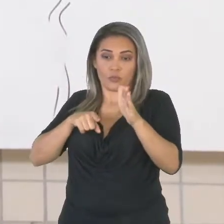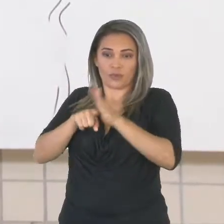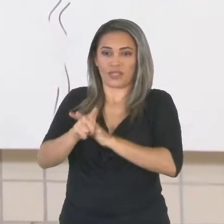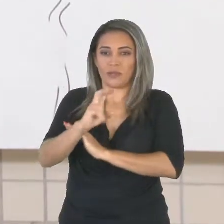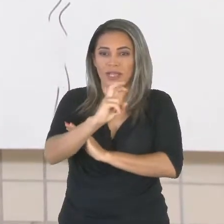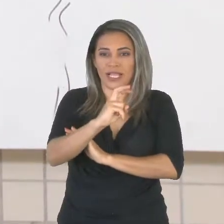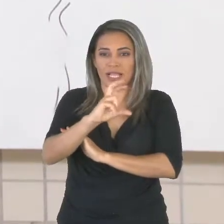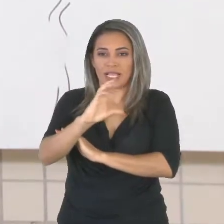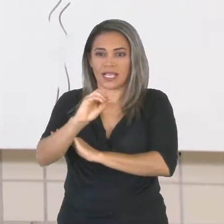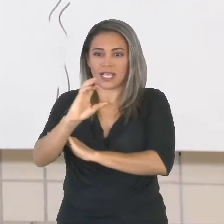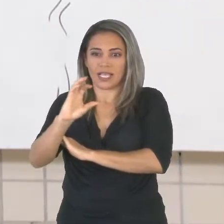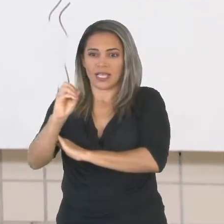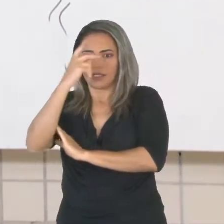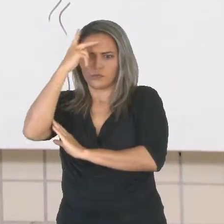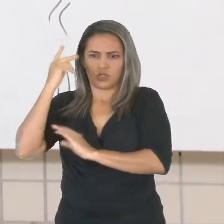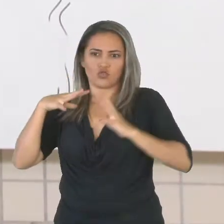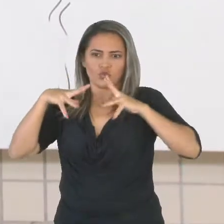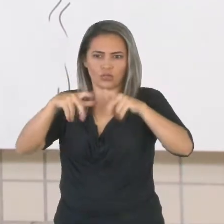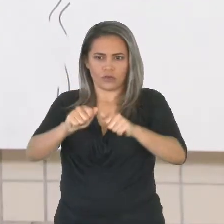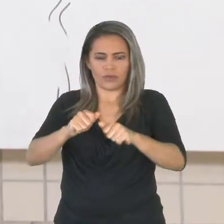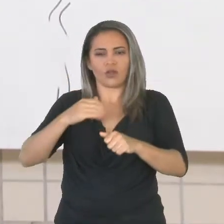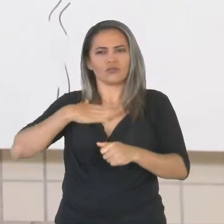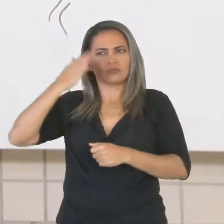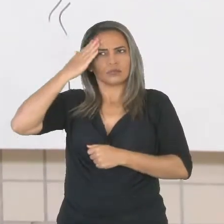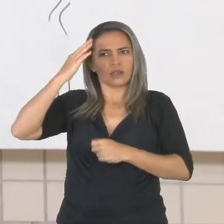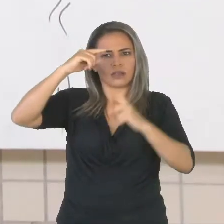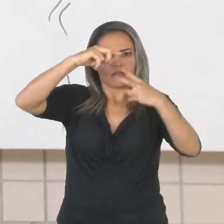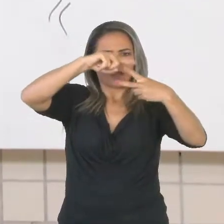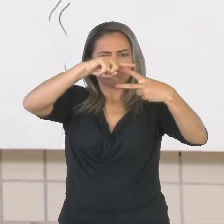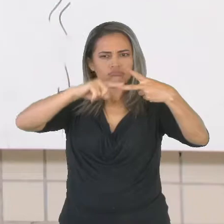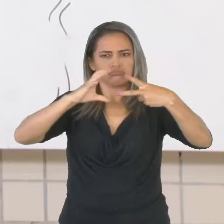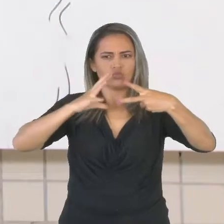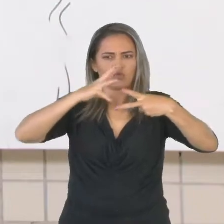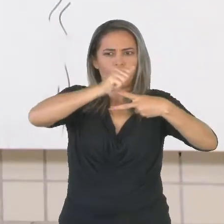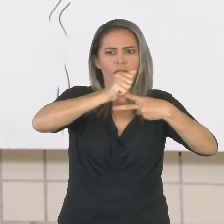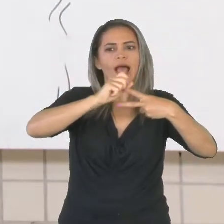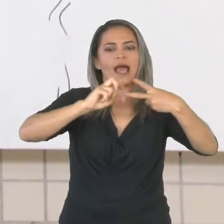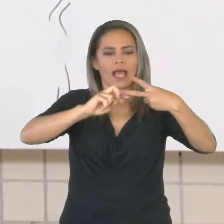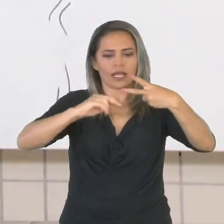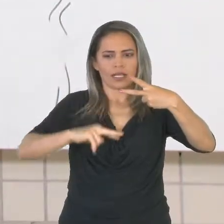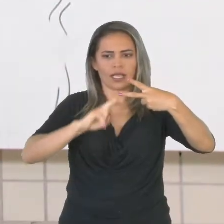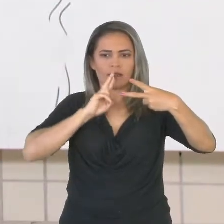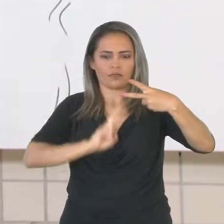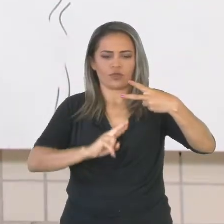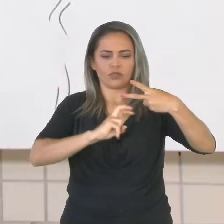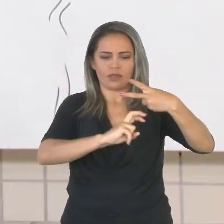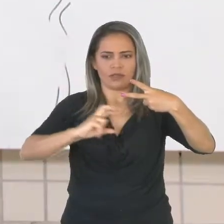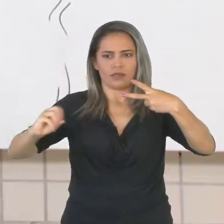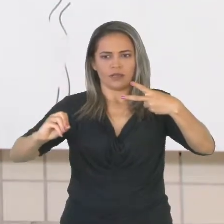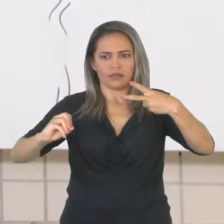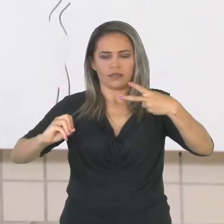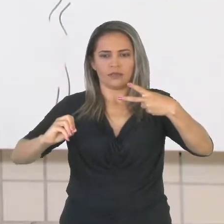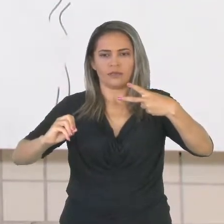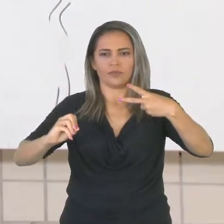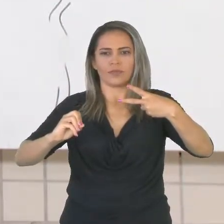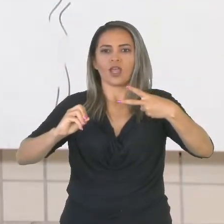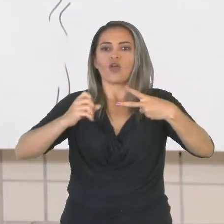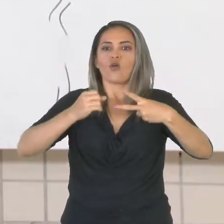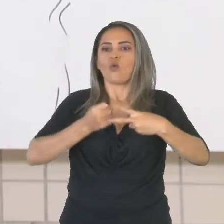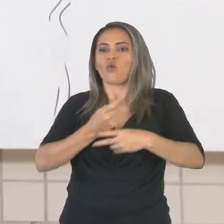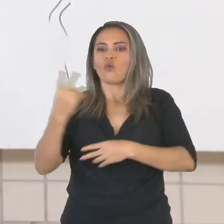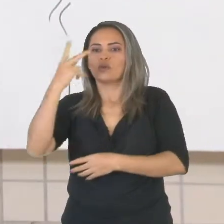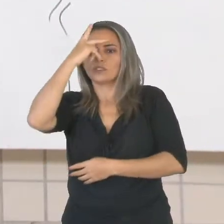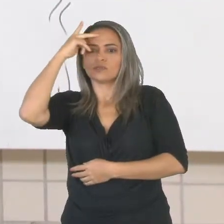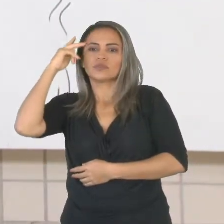pessoas. Então eu já sei que se eu somar esses 2 valores tem que dar 500, ok? Bom, quantas pessoas optaram, aliás, quantas pessoas são